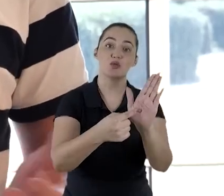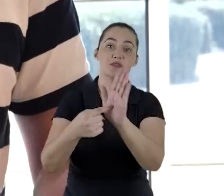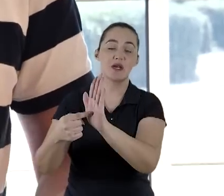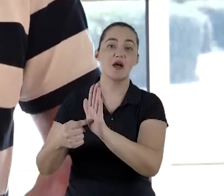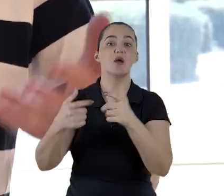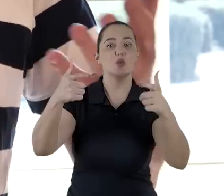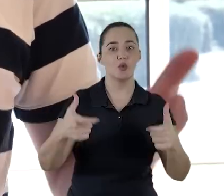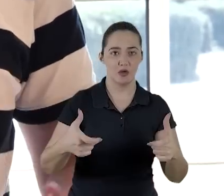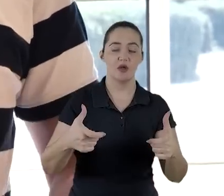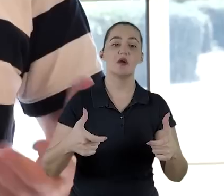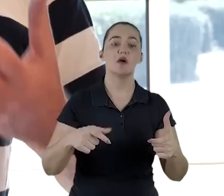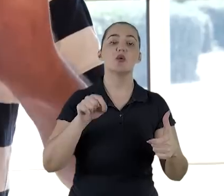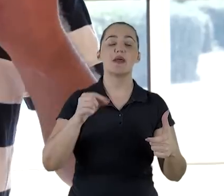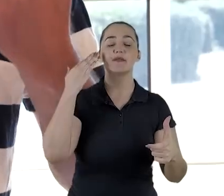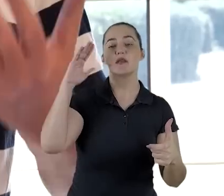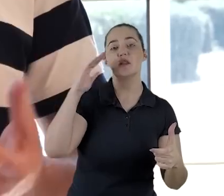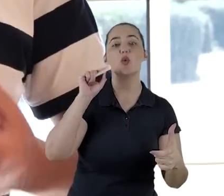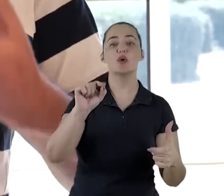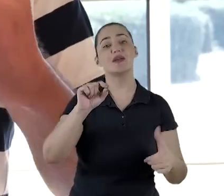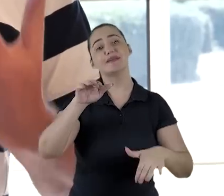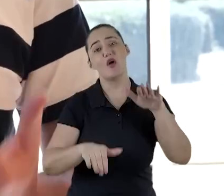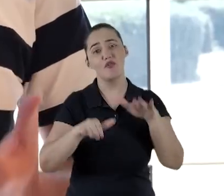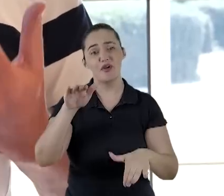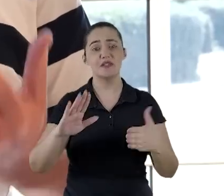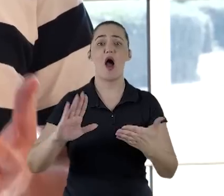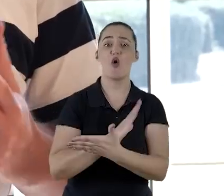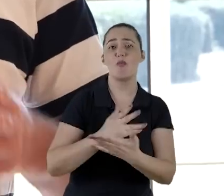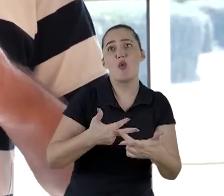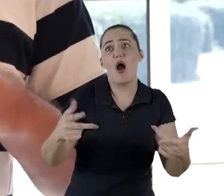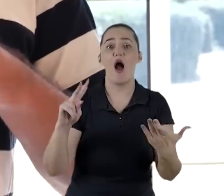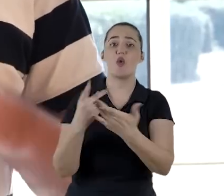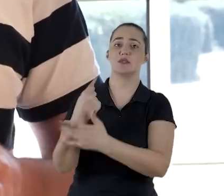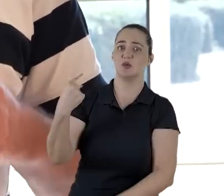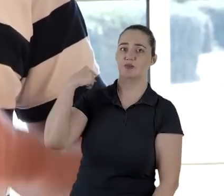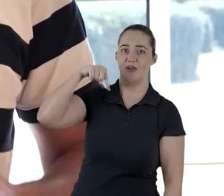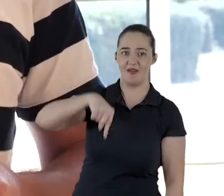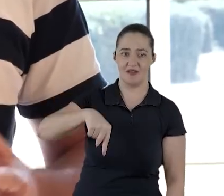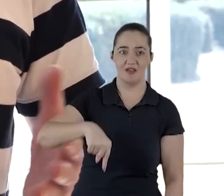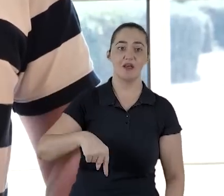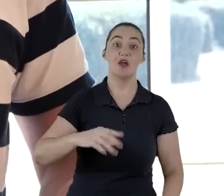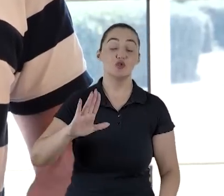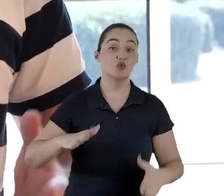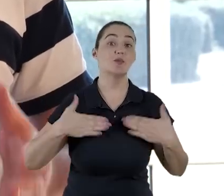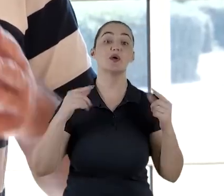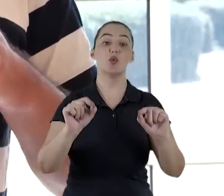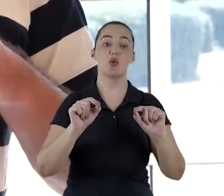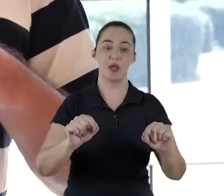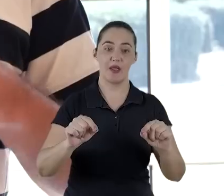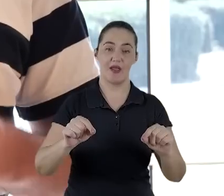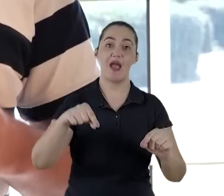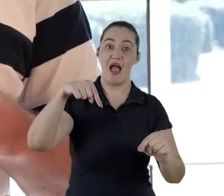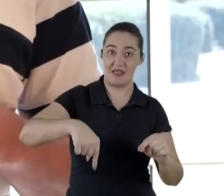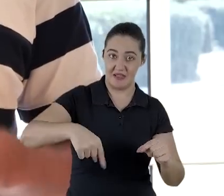nesse lugar, Meguido e em outros, tentar entender o que talvez alguma vez aconteceu nesse lugar. E a surpresa é que